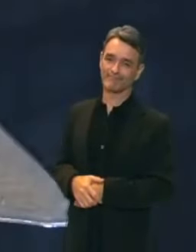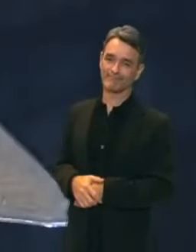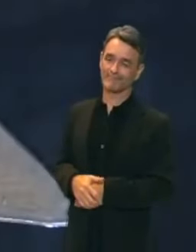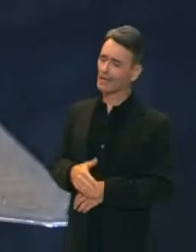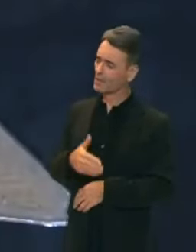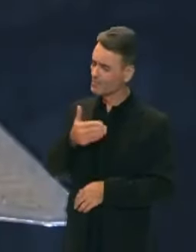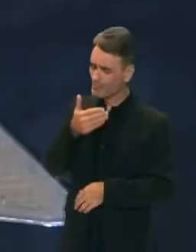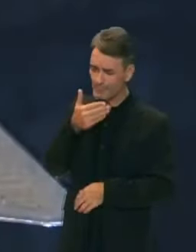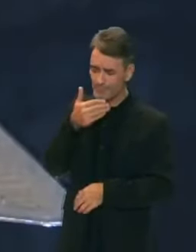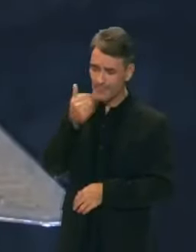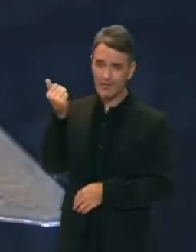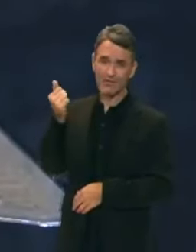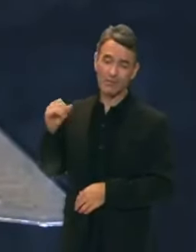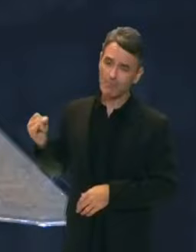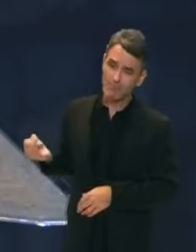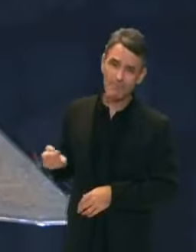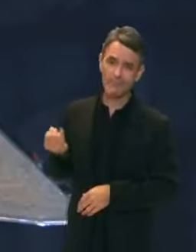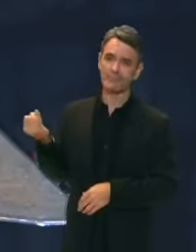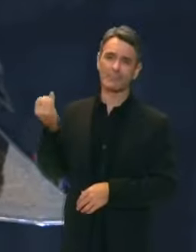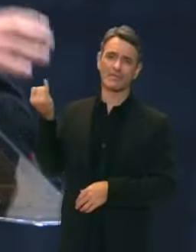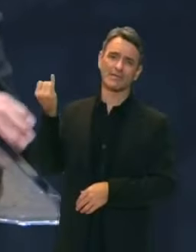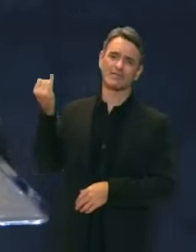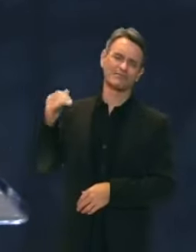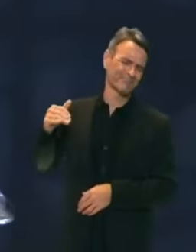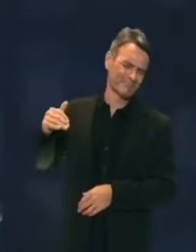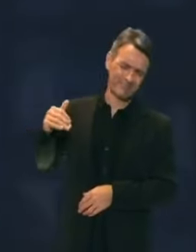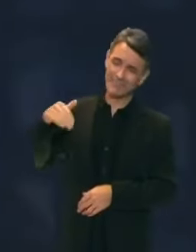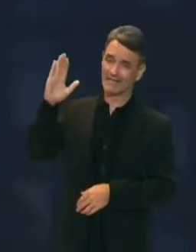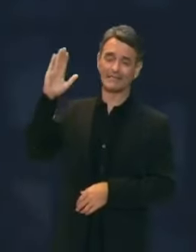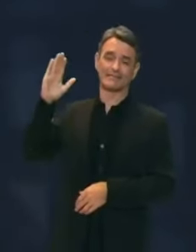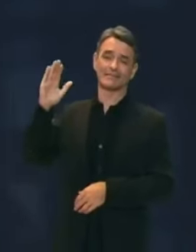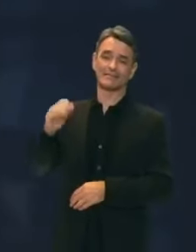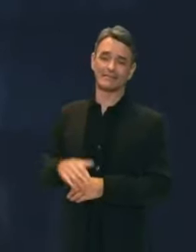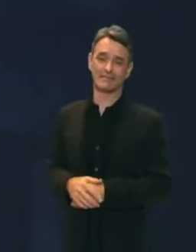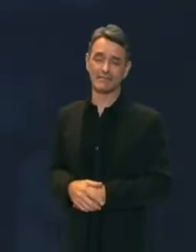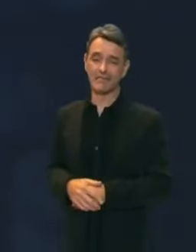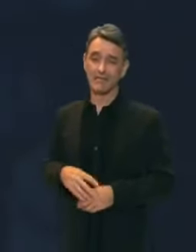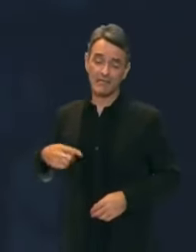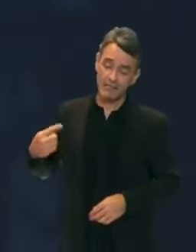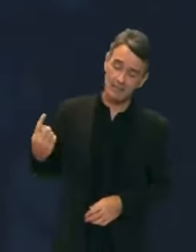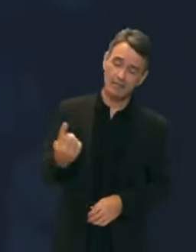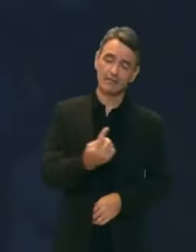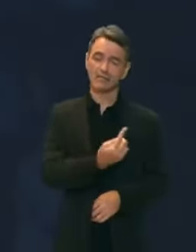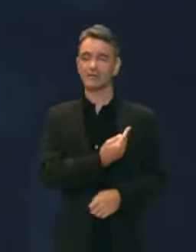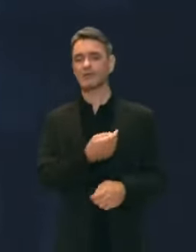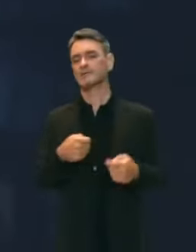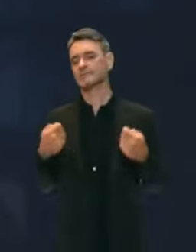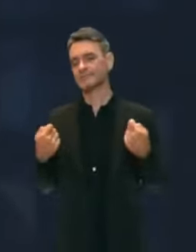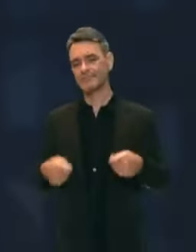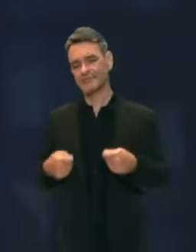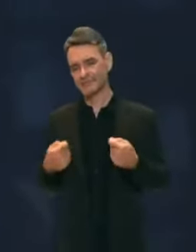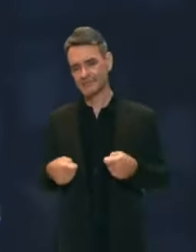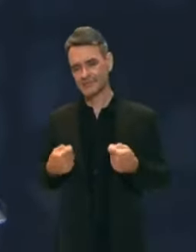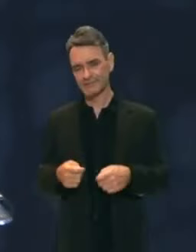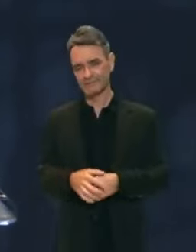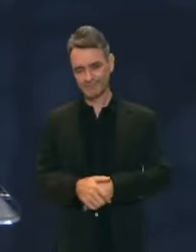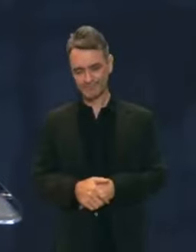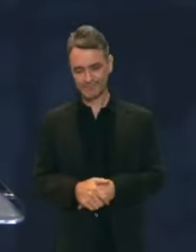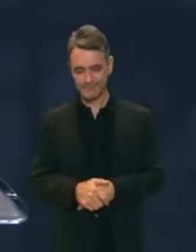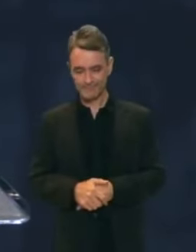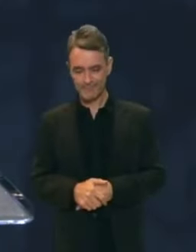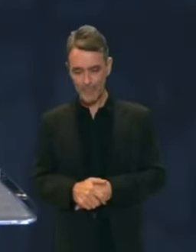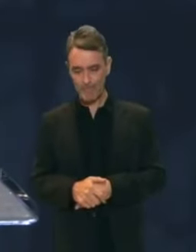que qualquer um de nós pode chegar. Ponto mais alto.